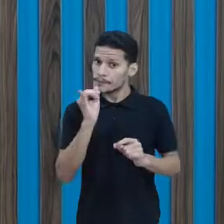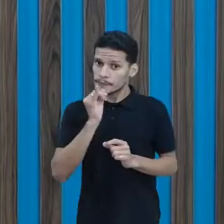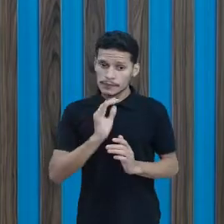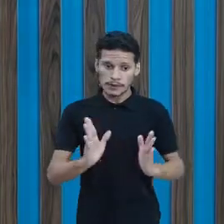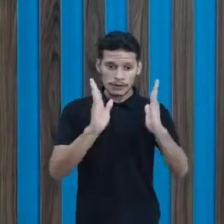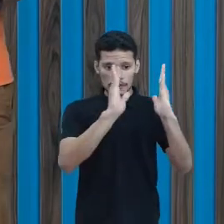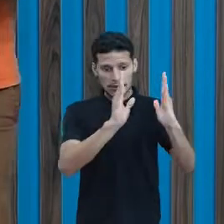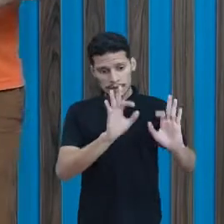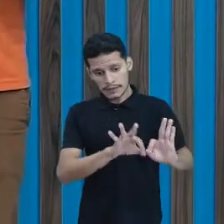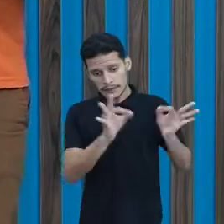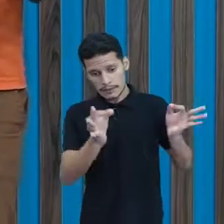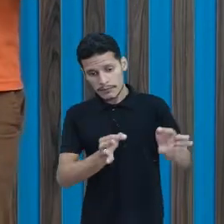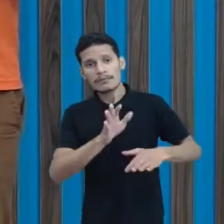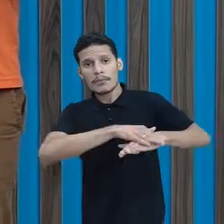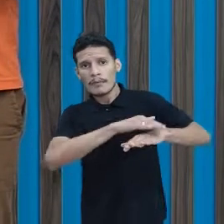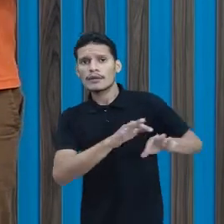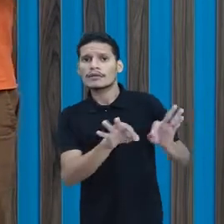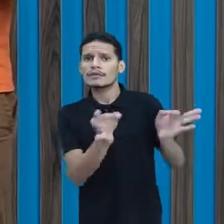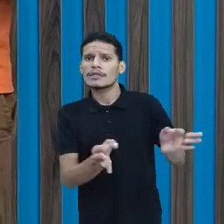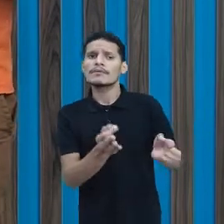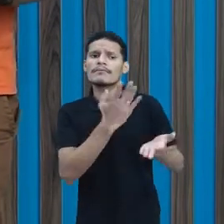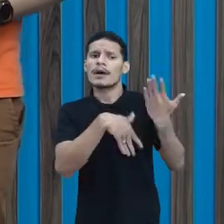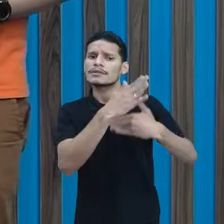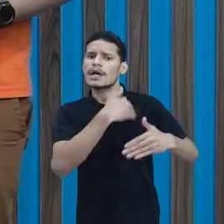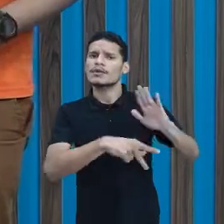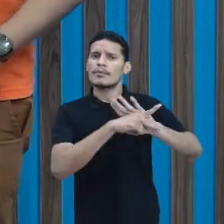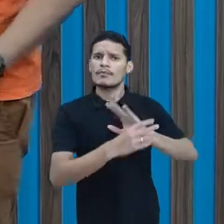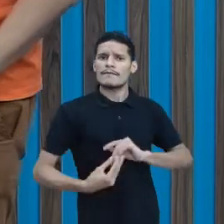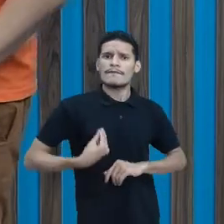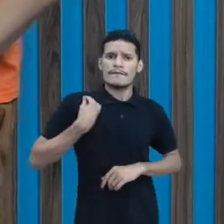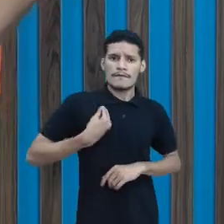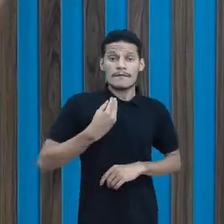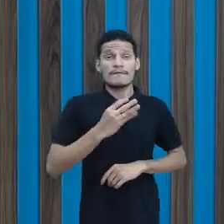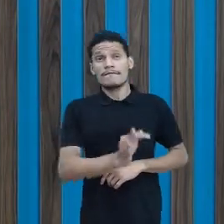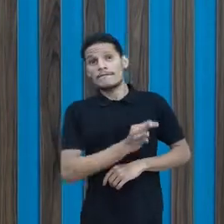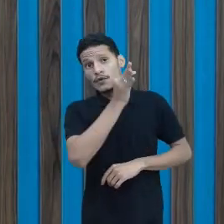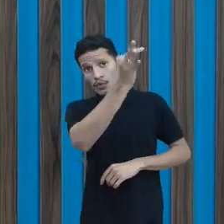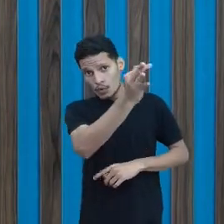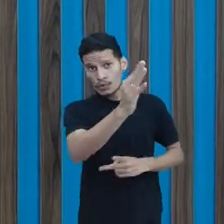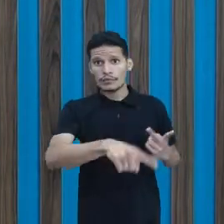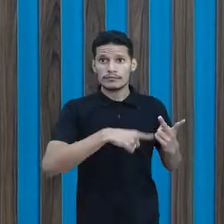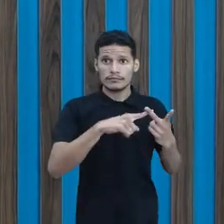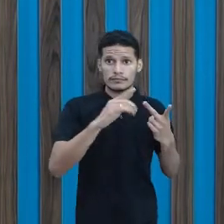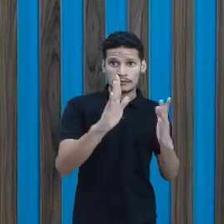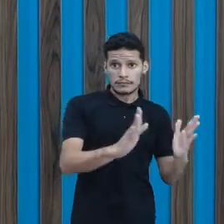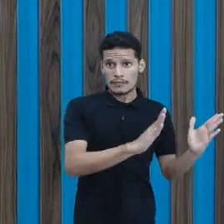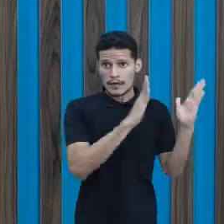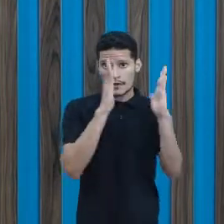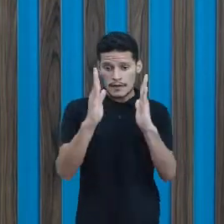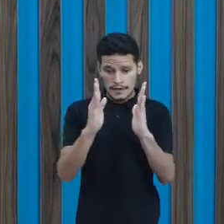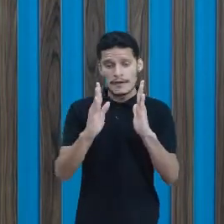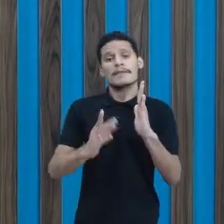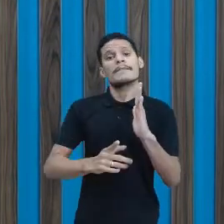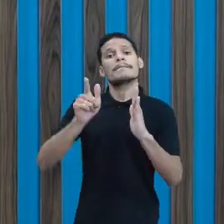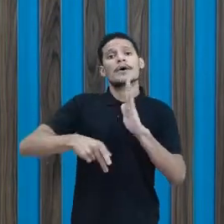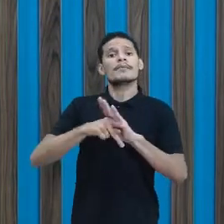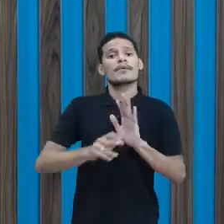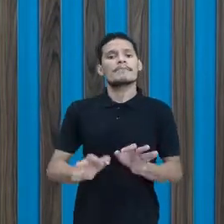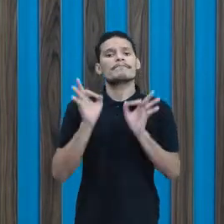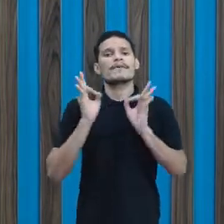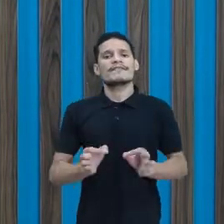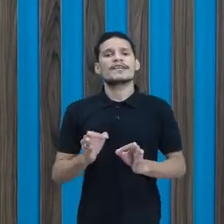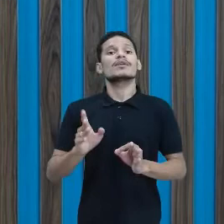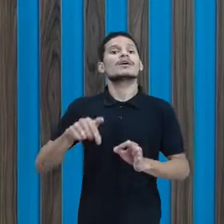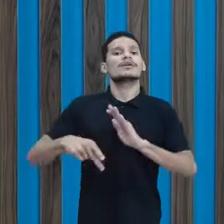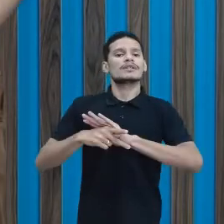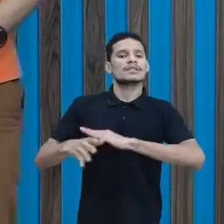simples são para situações simples no presente, passado, futuro. Os tempos perfeitos vai entrar na